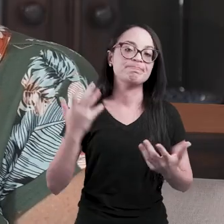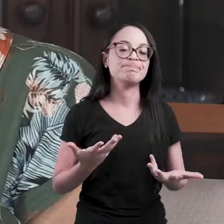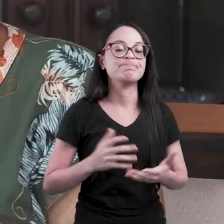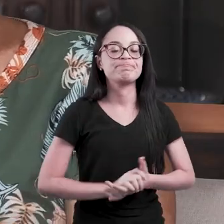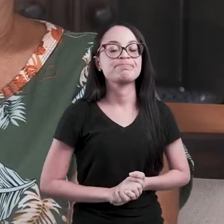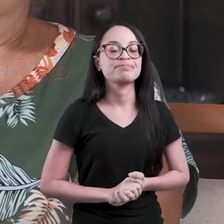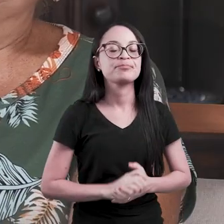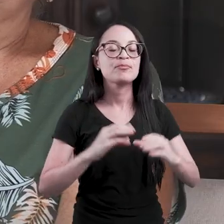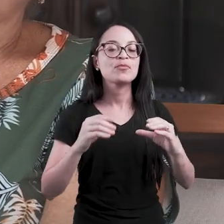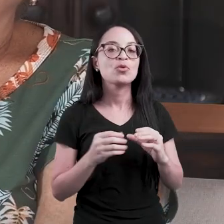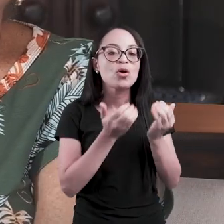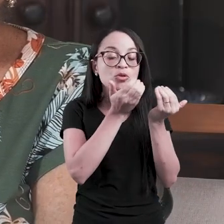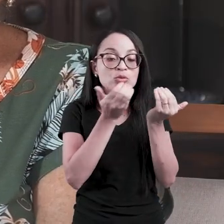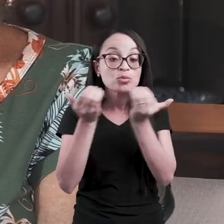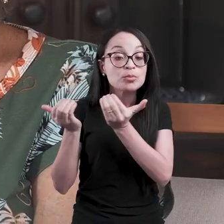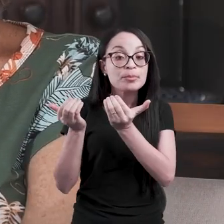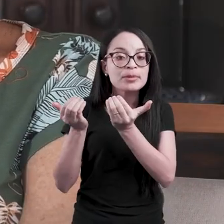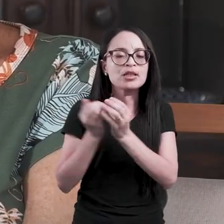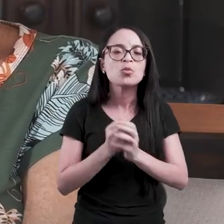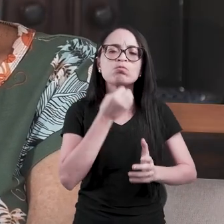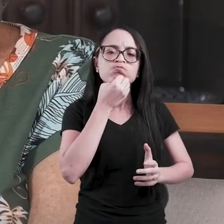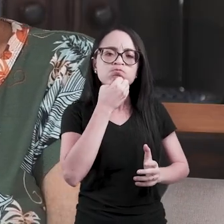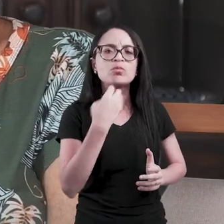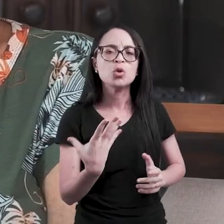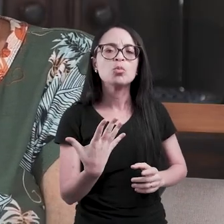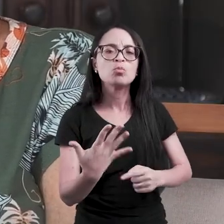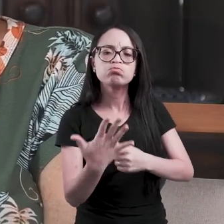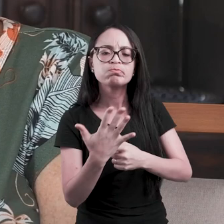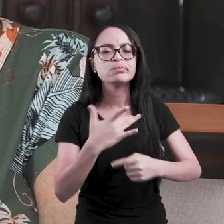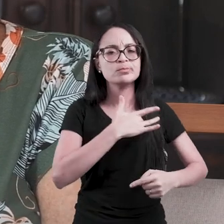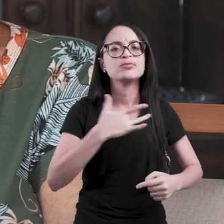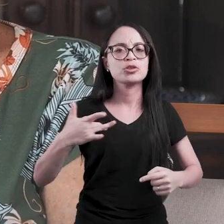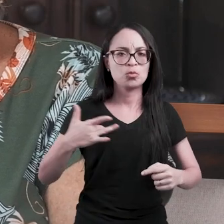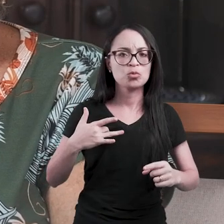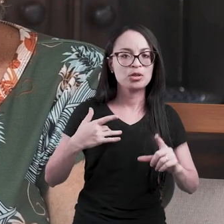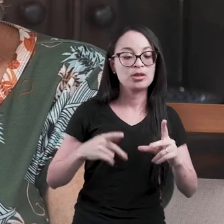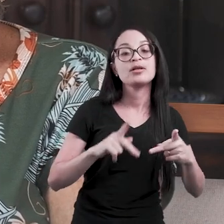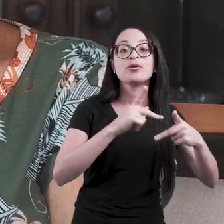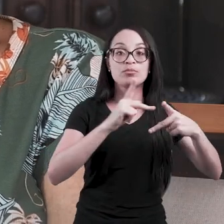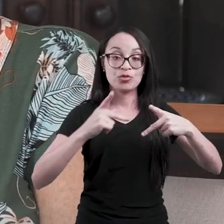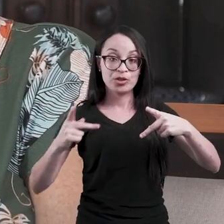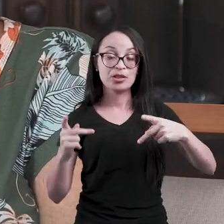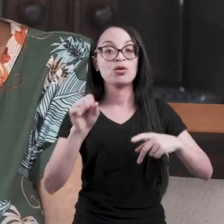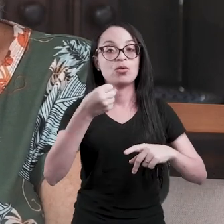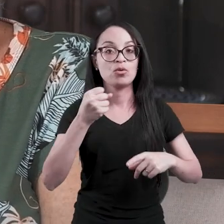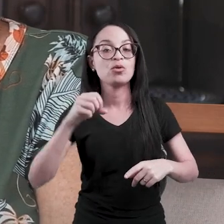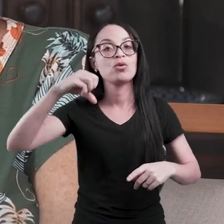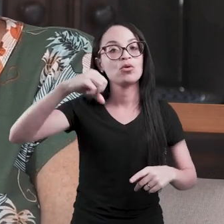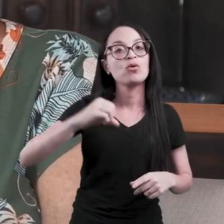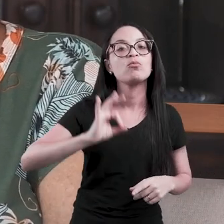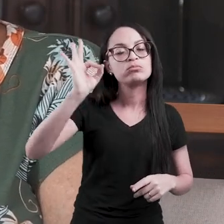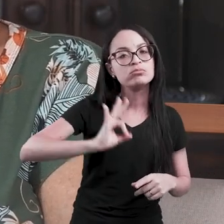O milho, ele é um alimento muito nutritivo, ele tem proteína em torno de 8 a